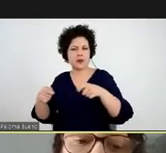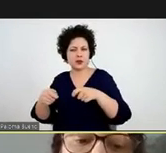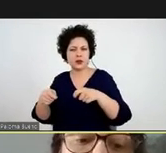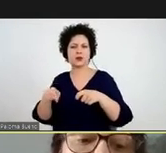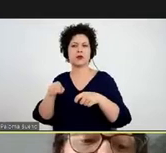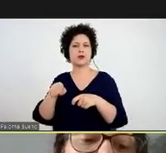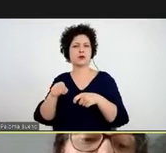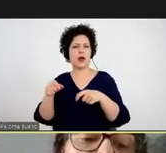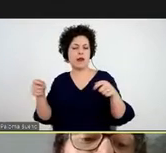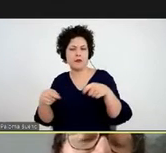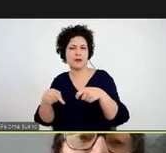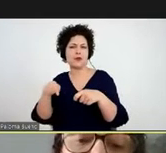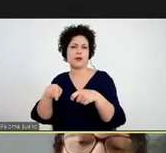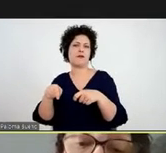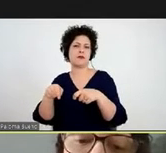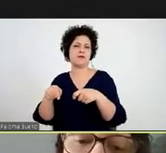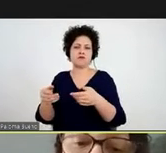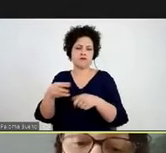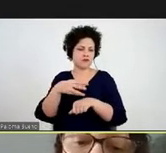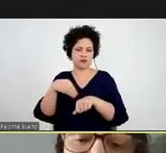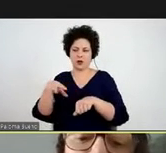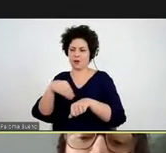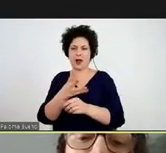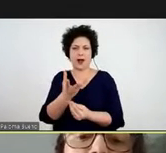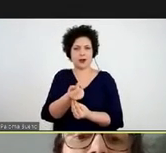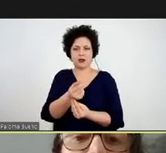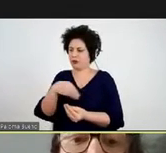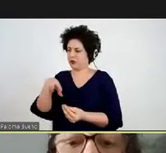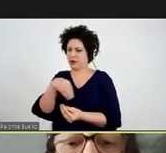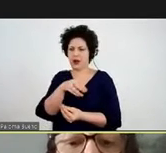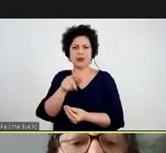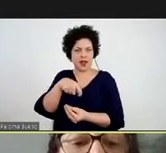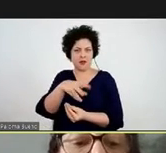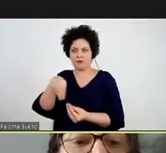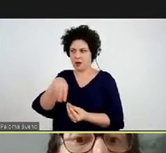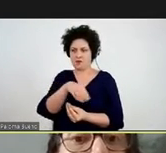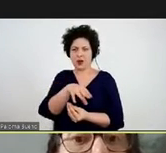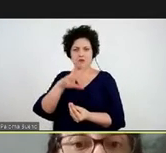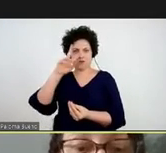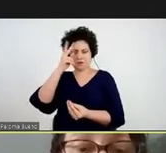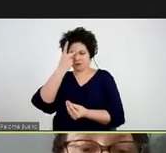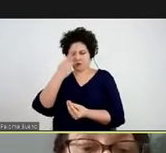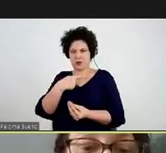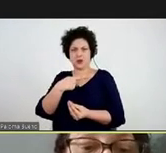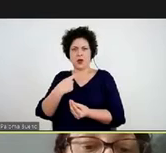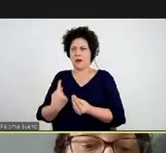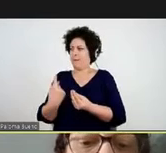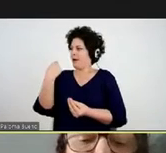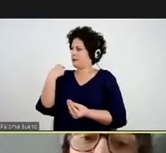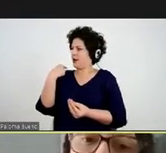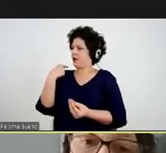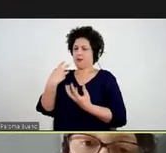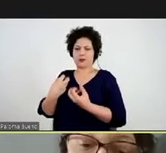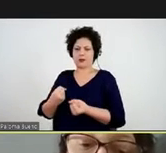sua viabilidade em ser mediada pela arte, como autorreconhecimento do passado,